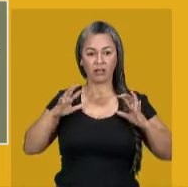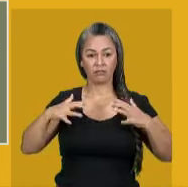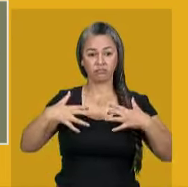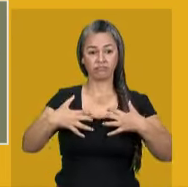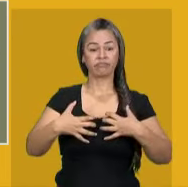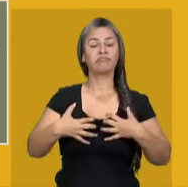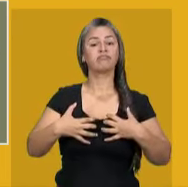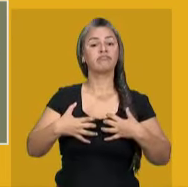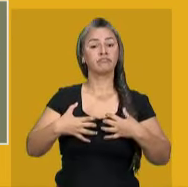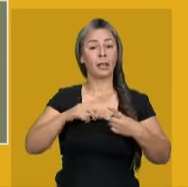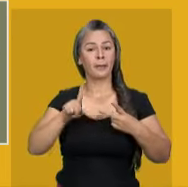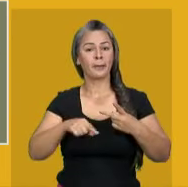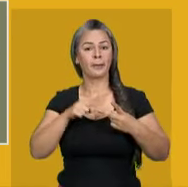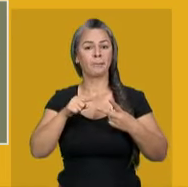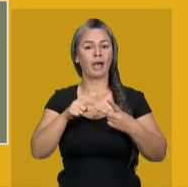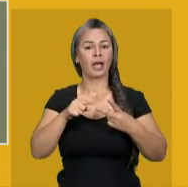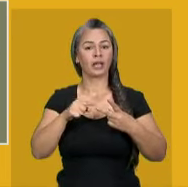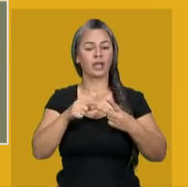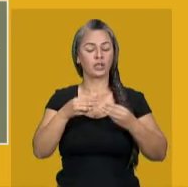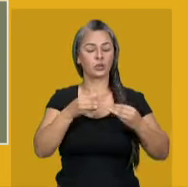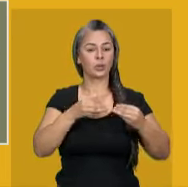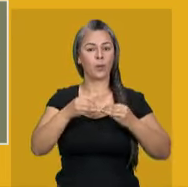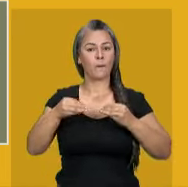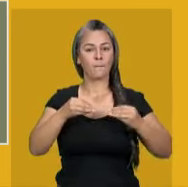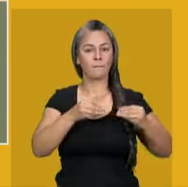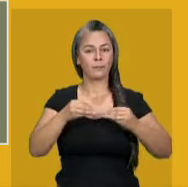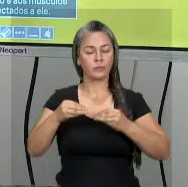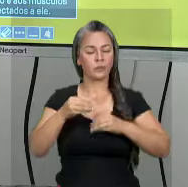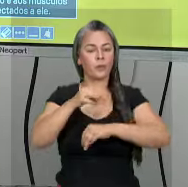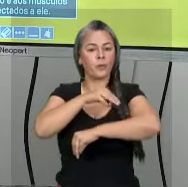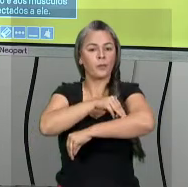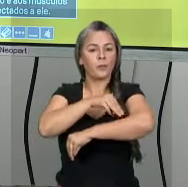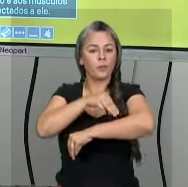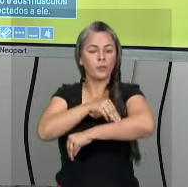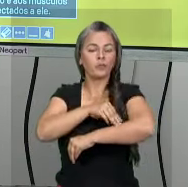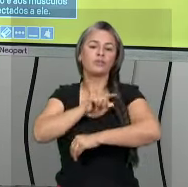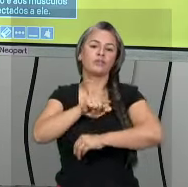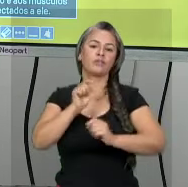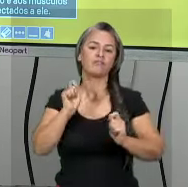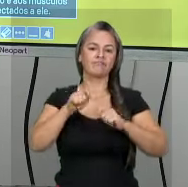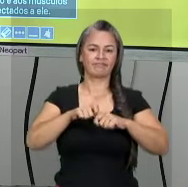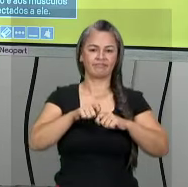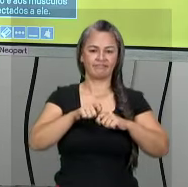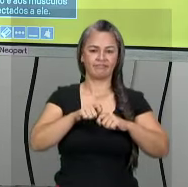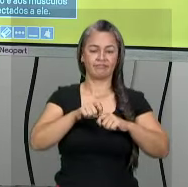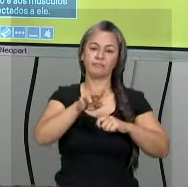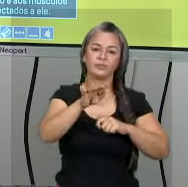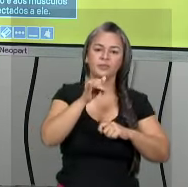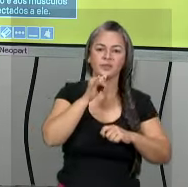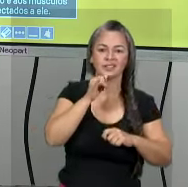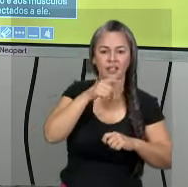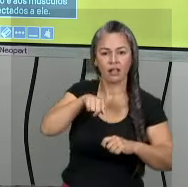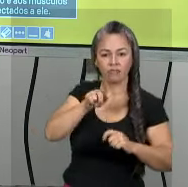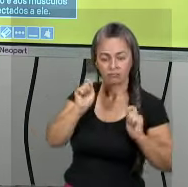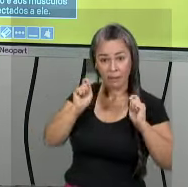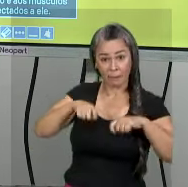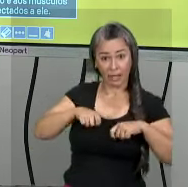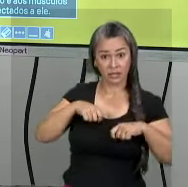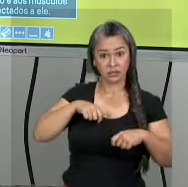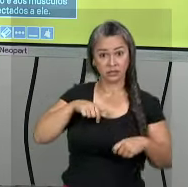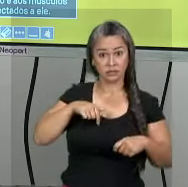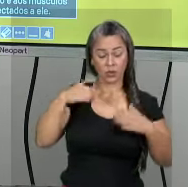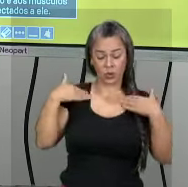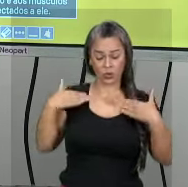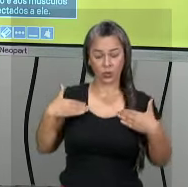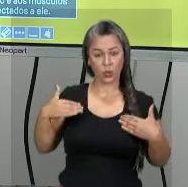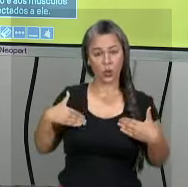aos músculos conectados a ele. Então, para que o nosso corpo se movimente, existe uma